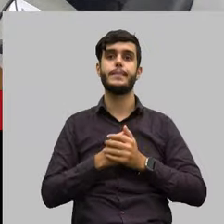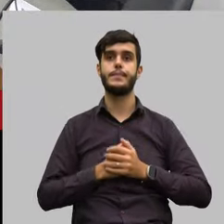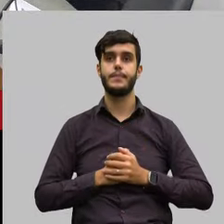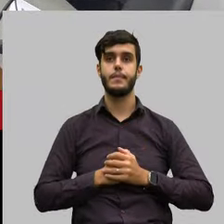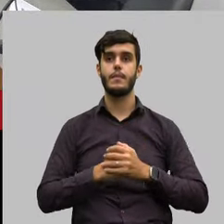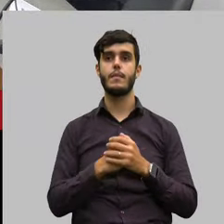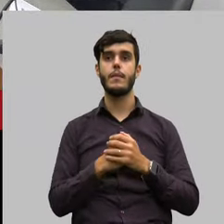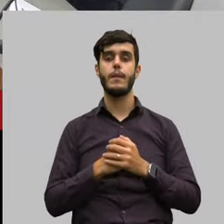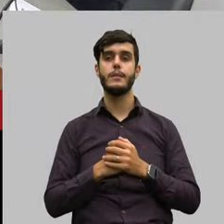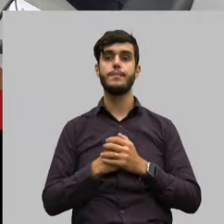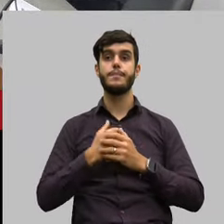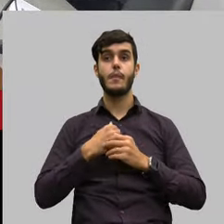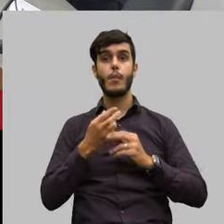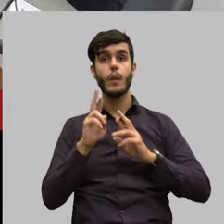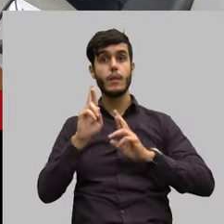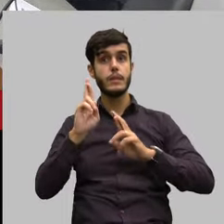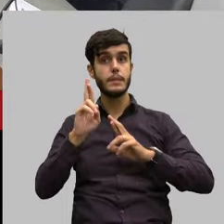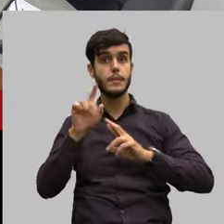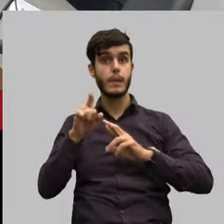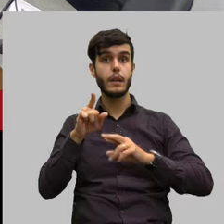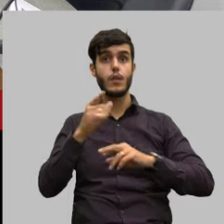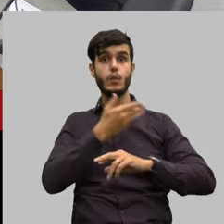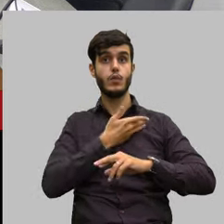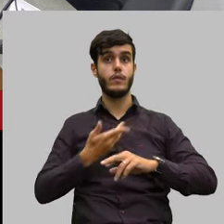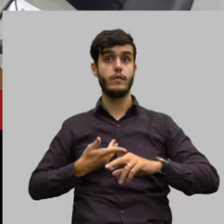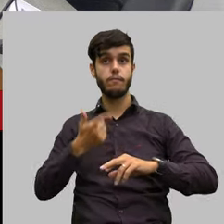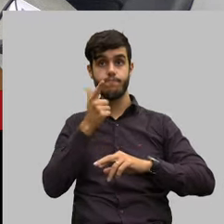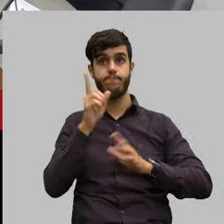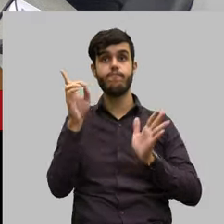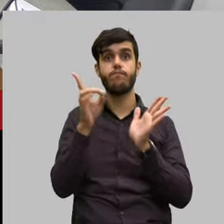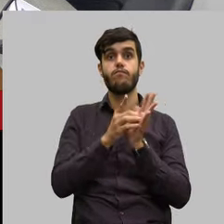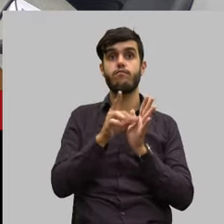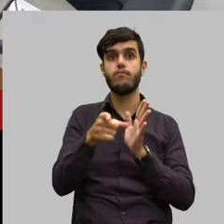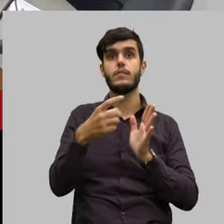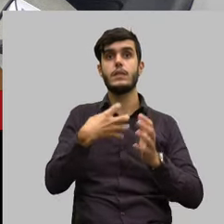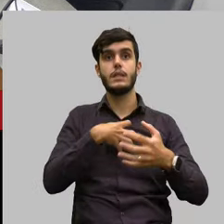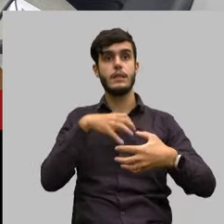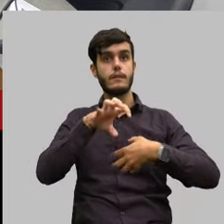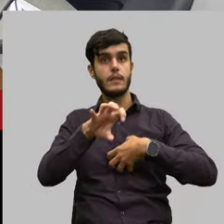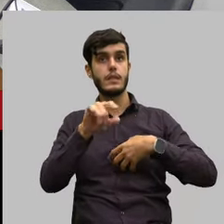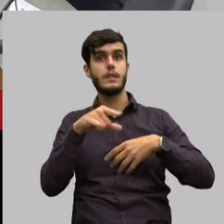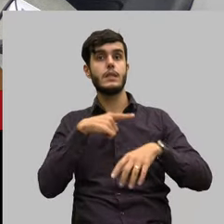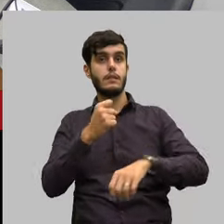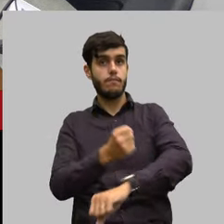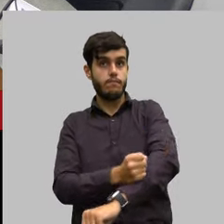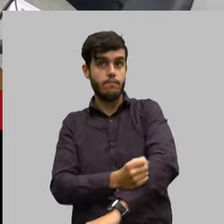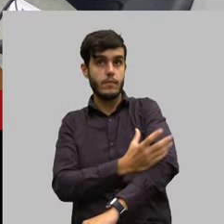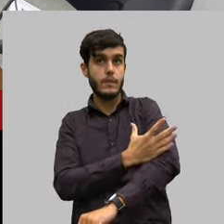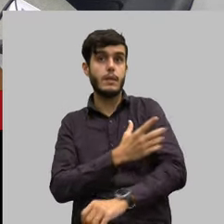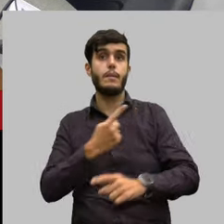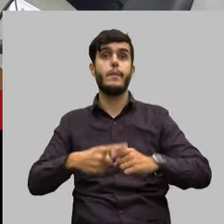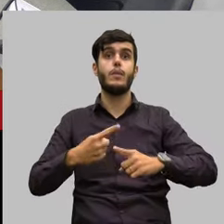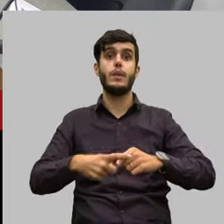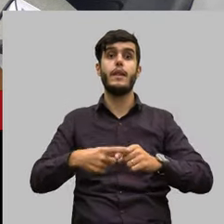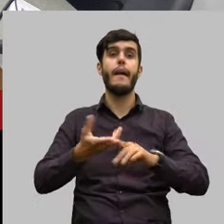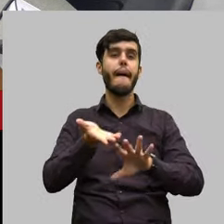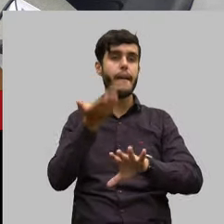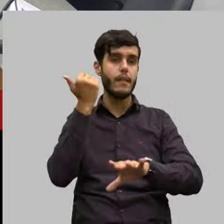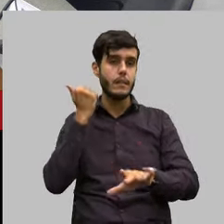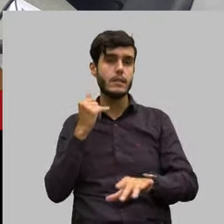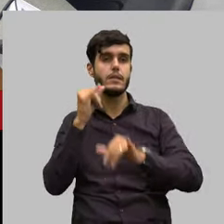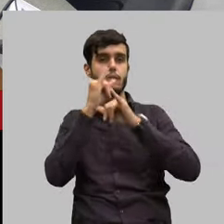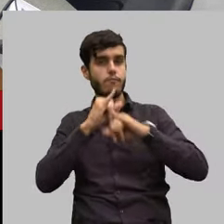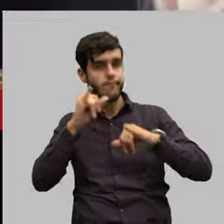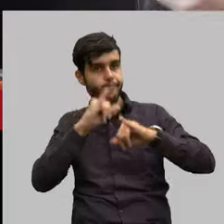espero que o governo consiga então sensibilizar né porque quando anunciou né quando